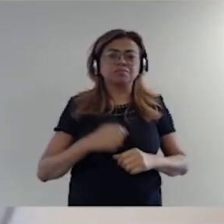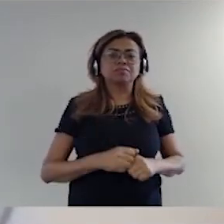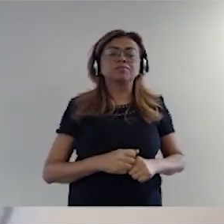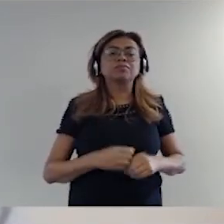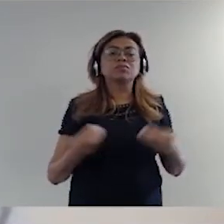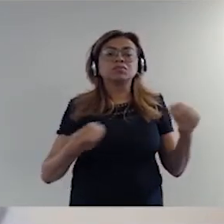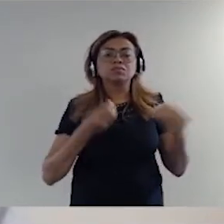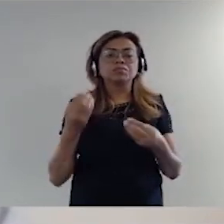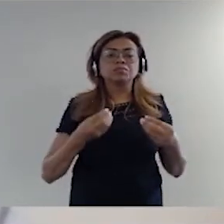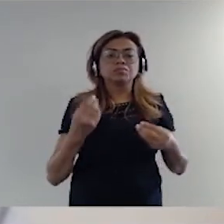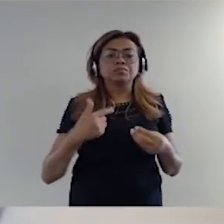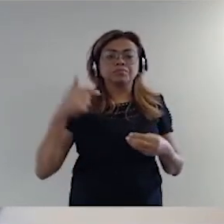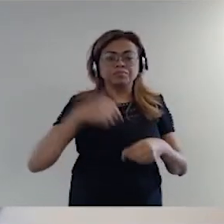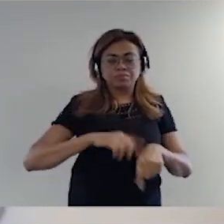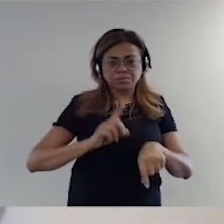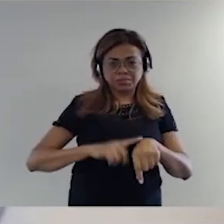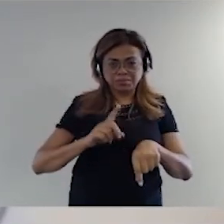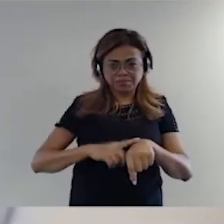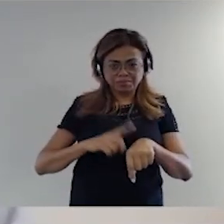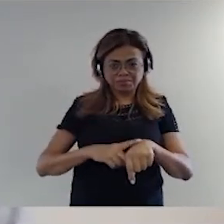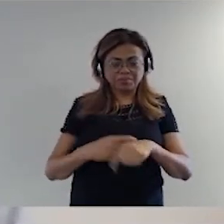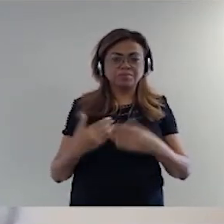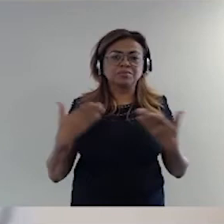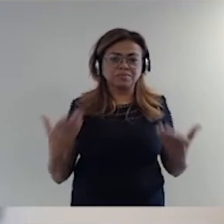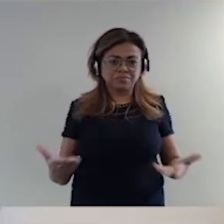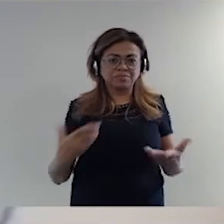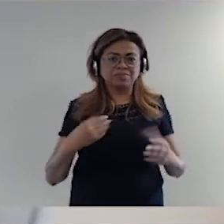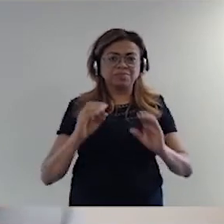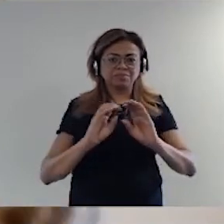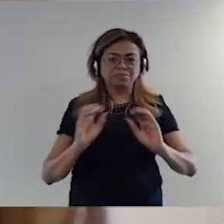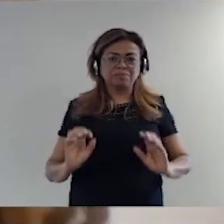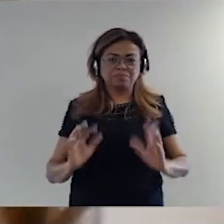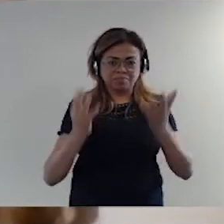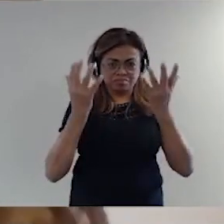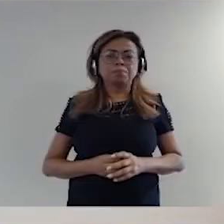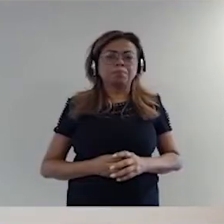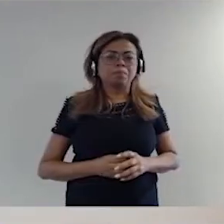que está nesse momento dessa conferência.